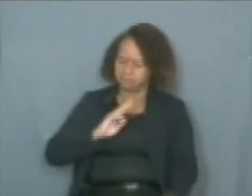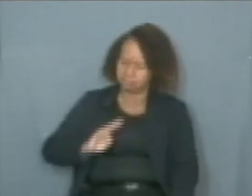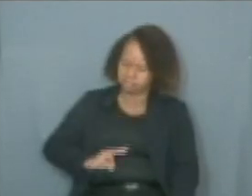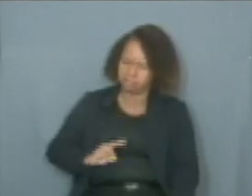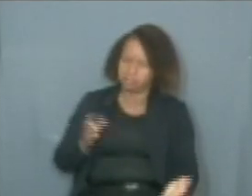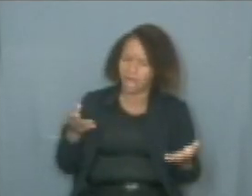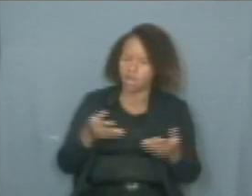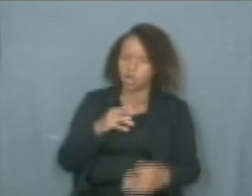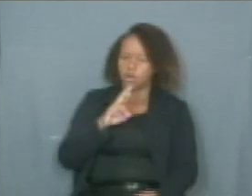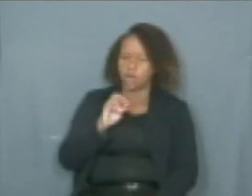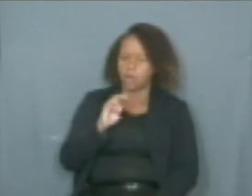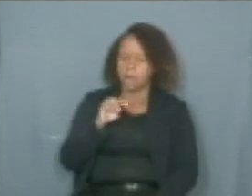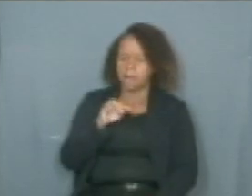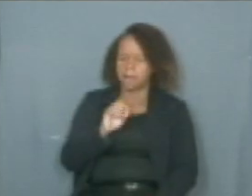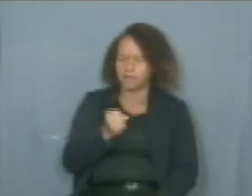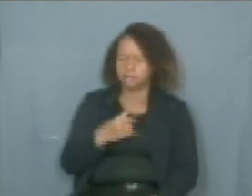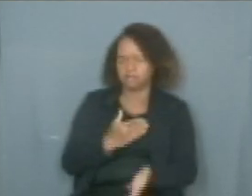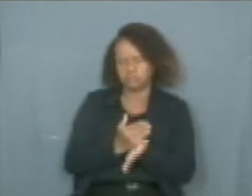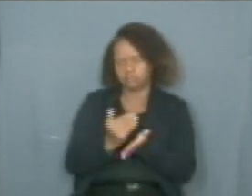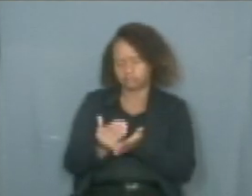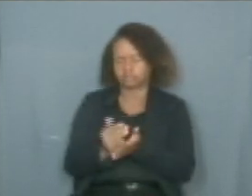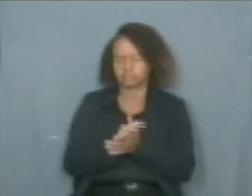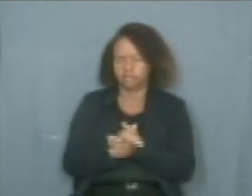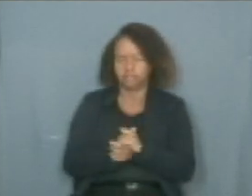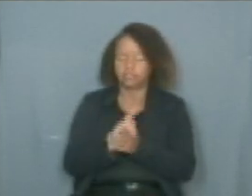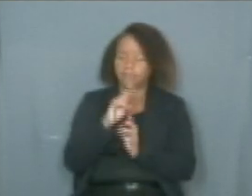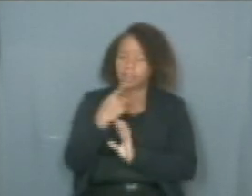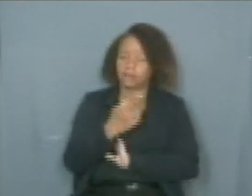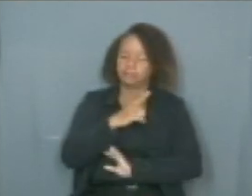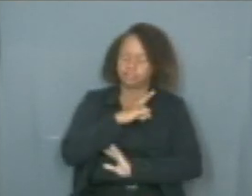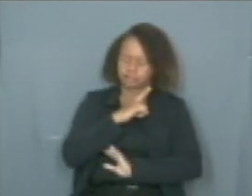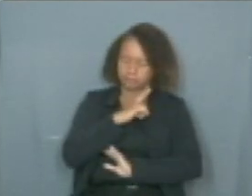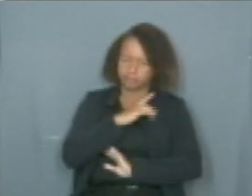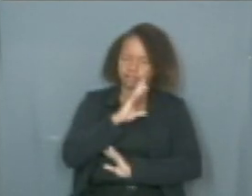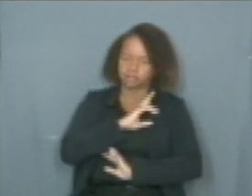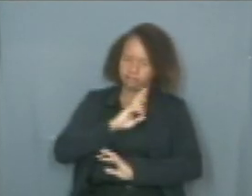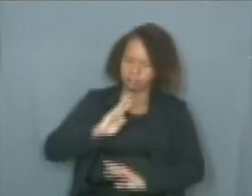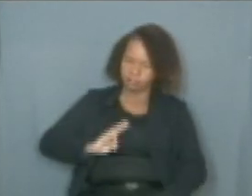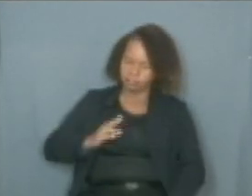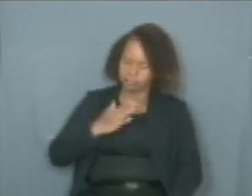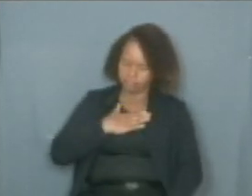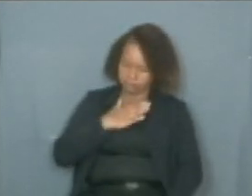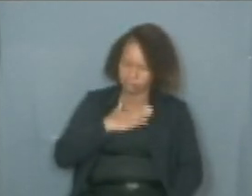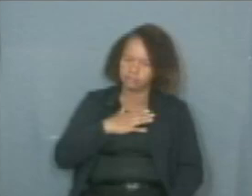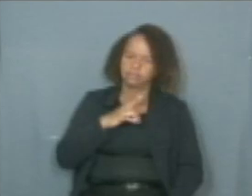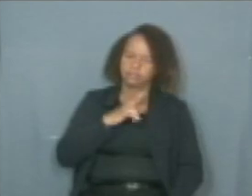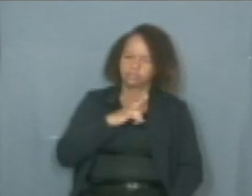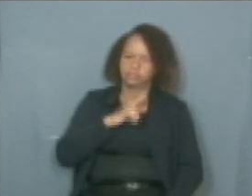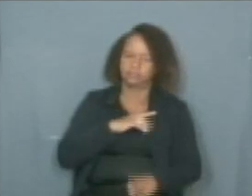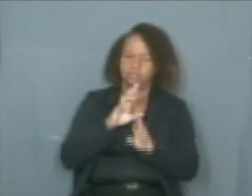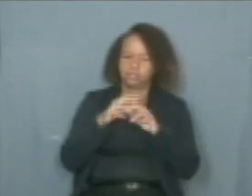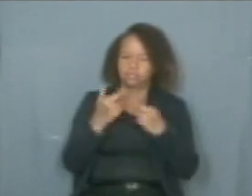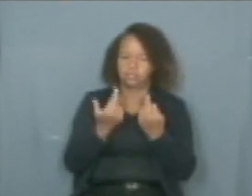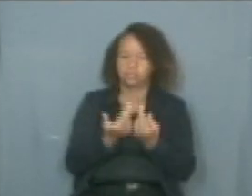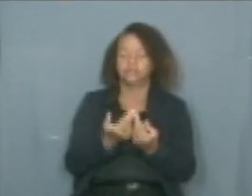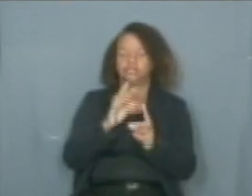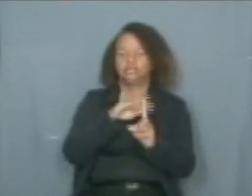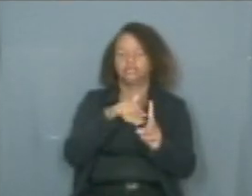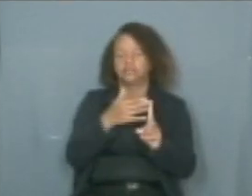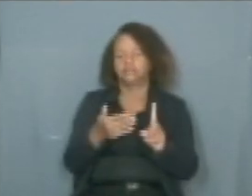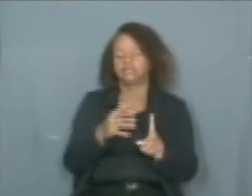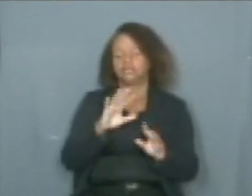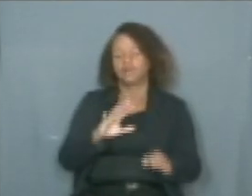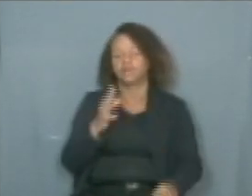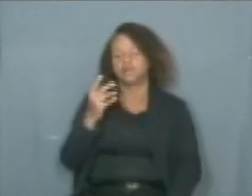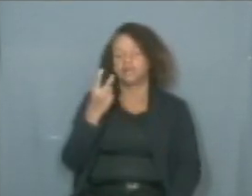Agora é Rubens por essa iniciativa. Nós temos no nosso mandato também uma reunião solene que ocorrerá no dia